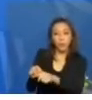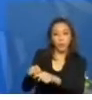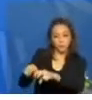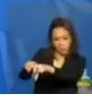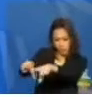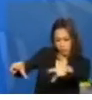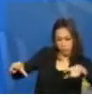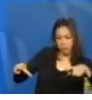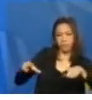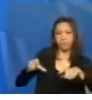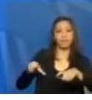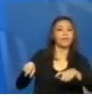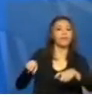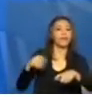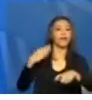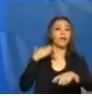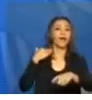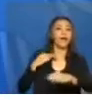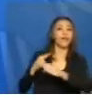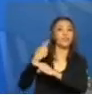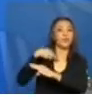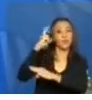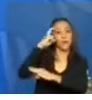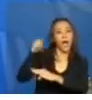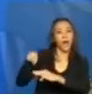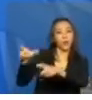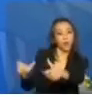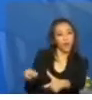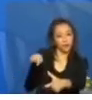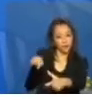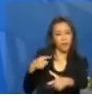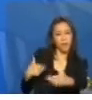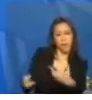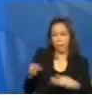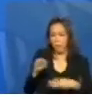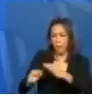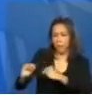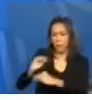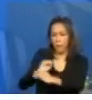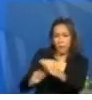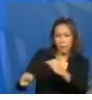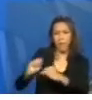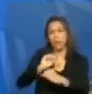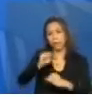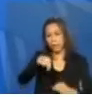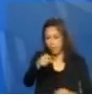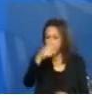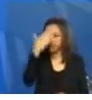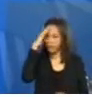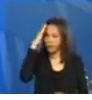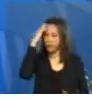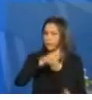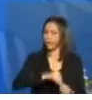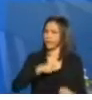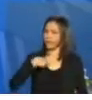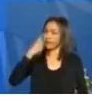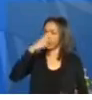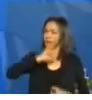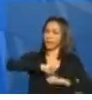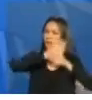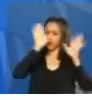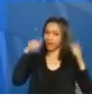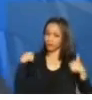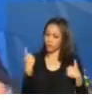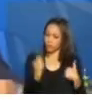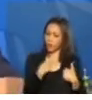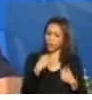a apresentação aí com o detalhamento técnico. Vocês vão poder entender o quanto é complexo tudo isso que nós estamos